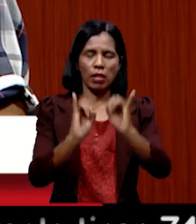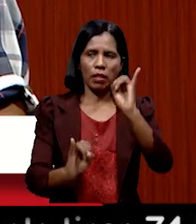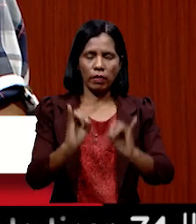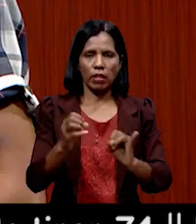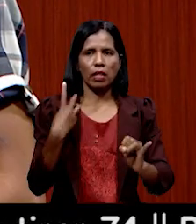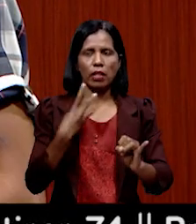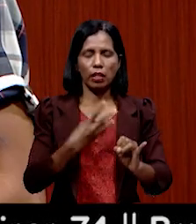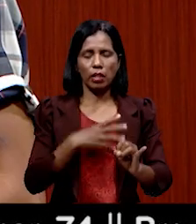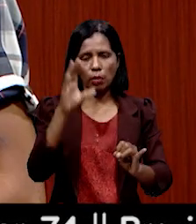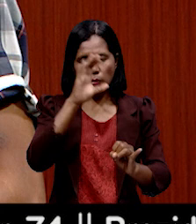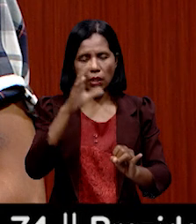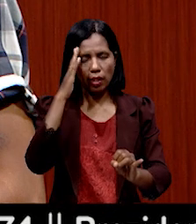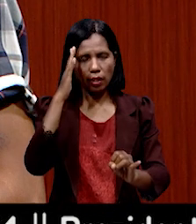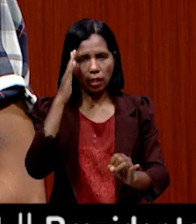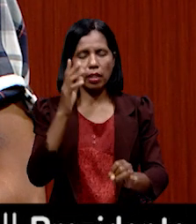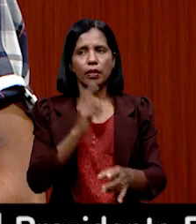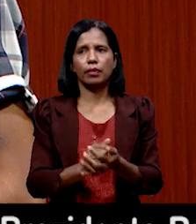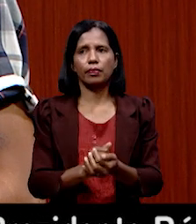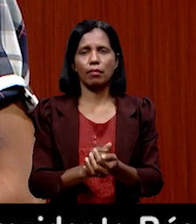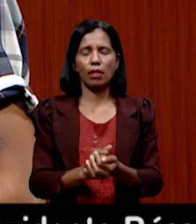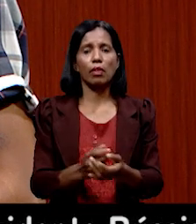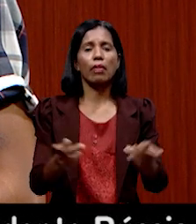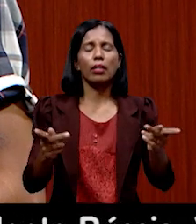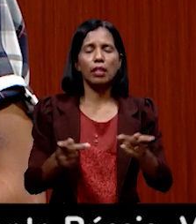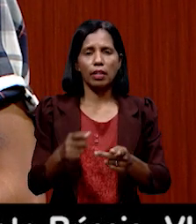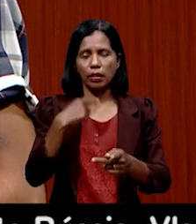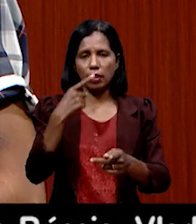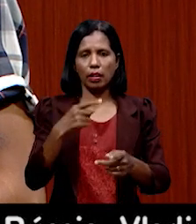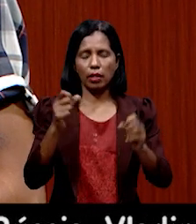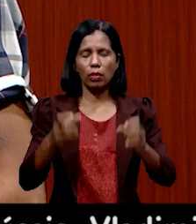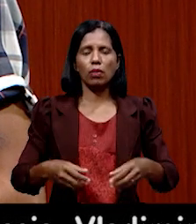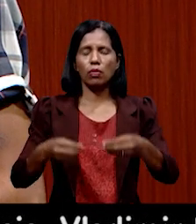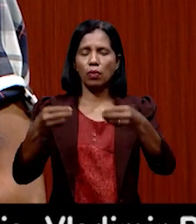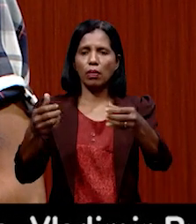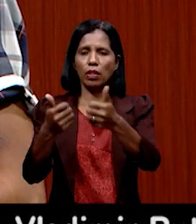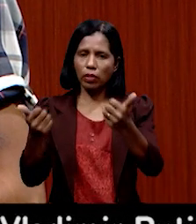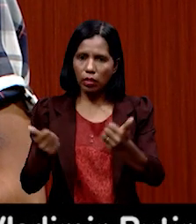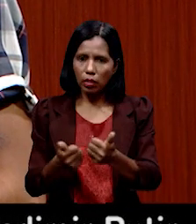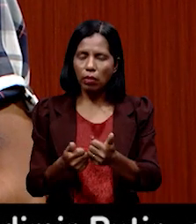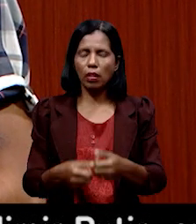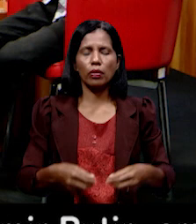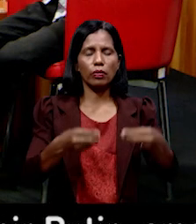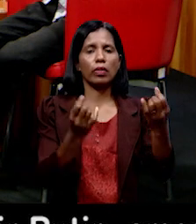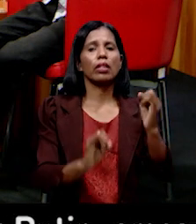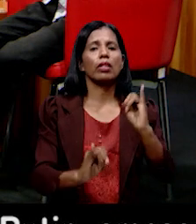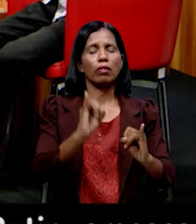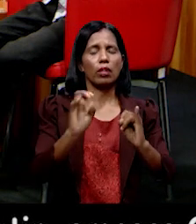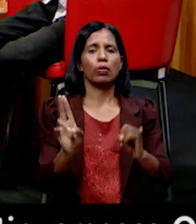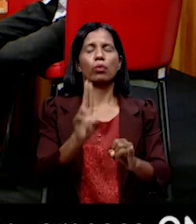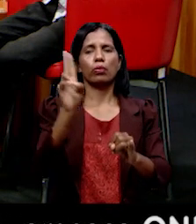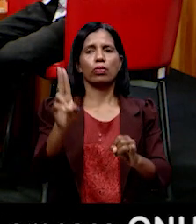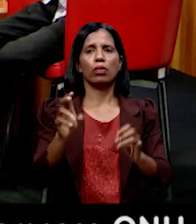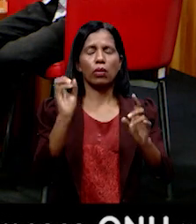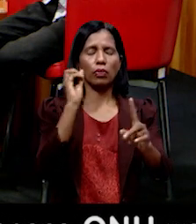se identifika ulu kelai, rai ni situa do hinibe, rai ni merece atroba asesan kai individu ruma usa kho nin